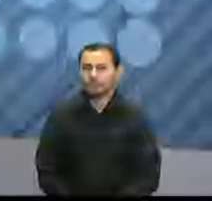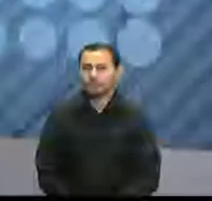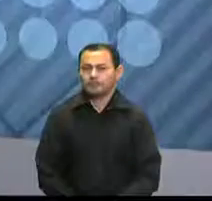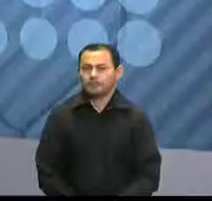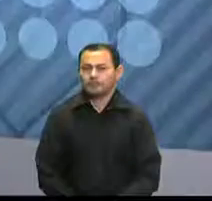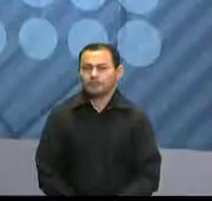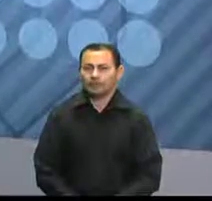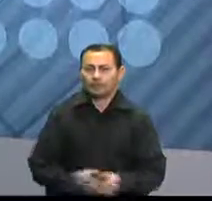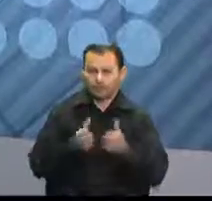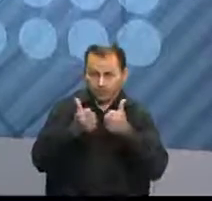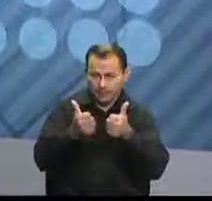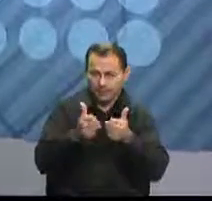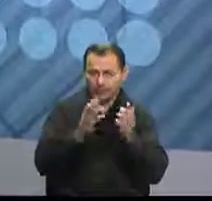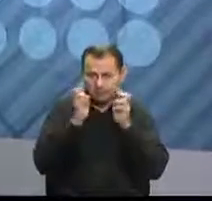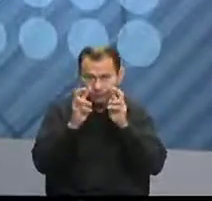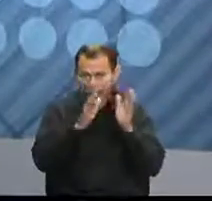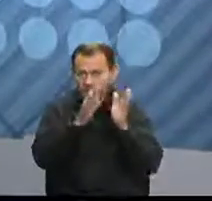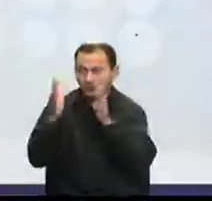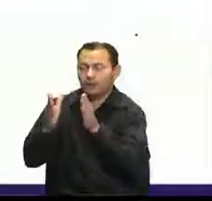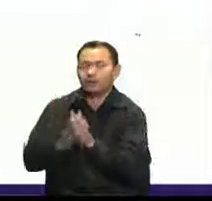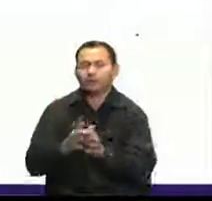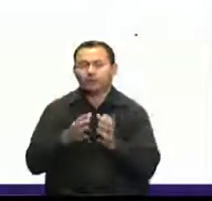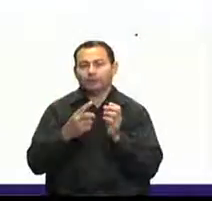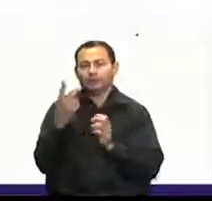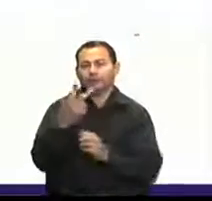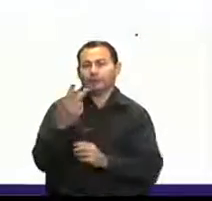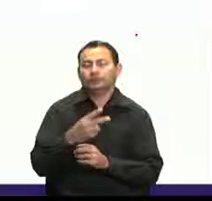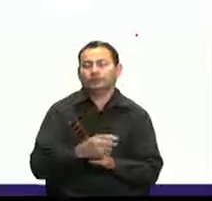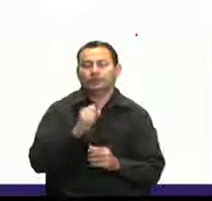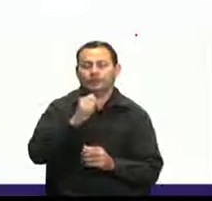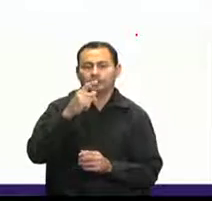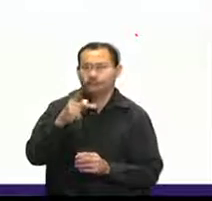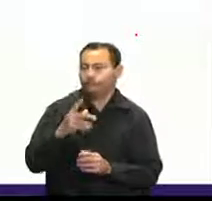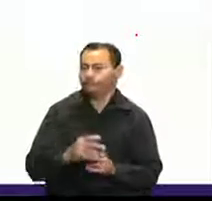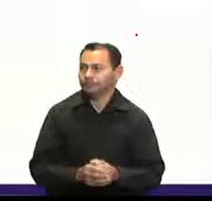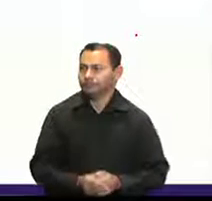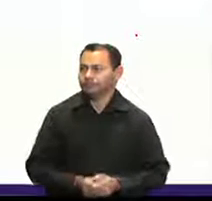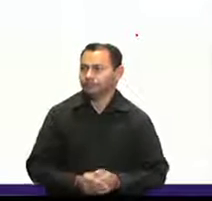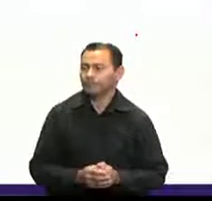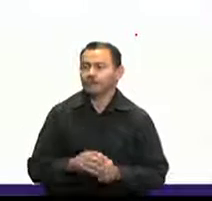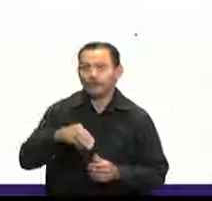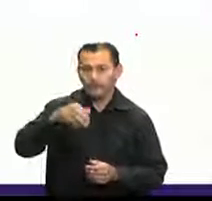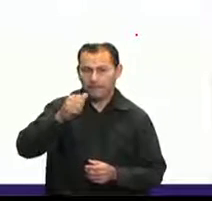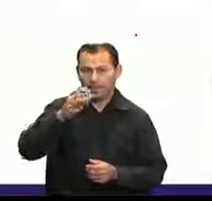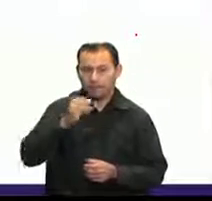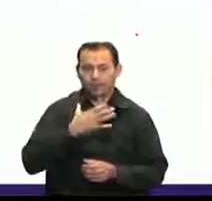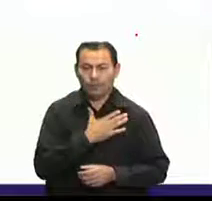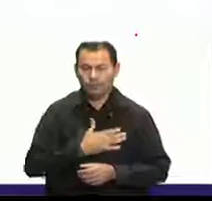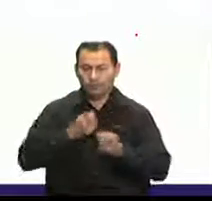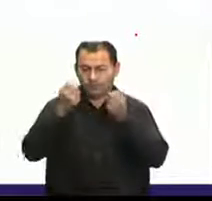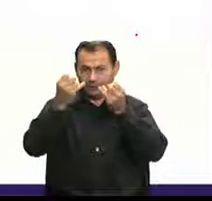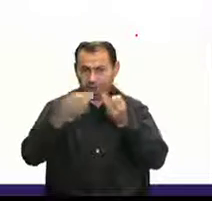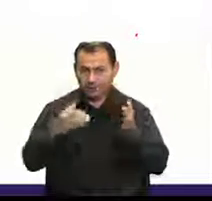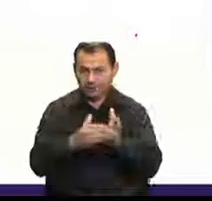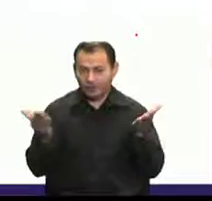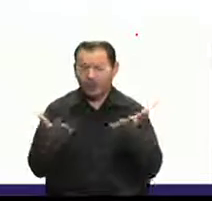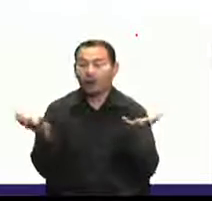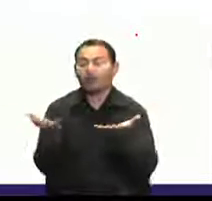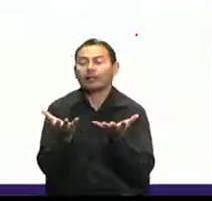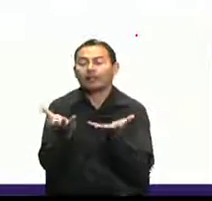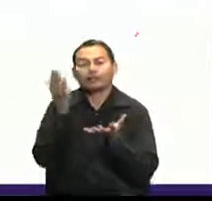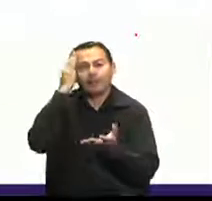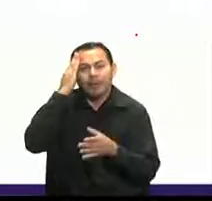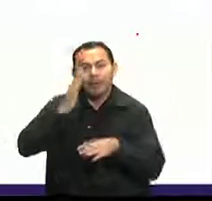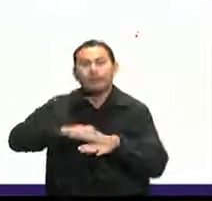muito bem vamos ao quadro para segunda situação problema mas gostou da explicação até aqui e agora ela quer